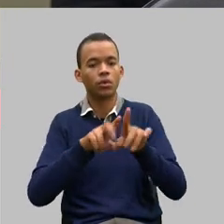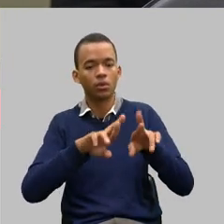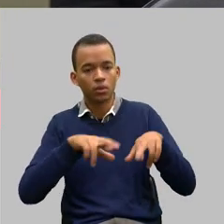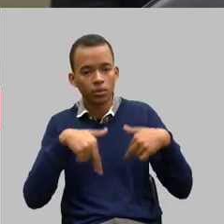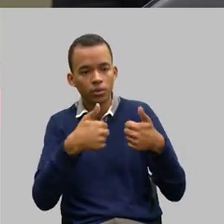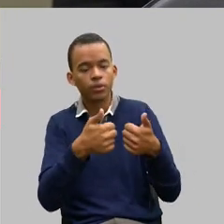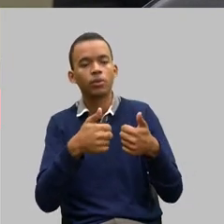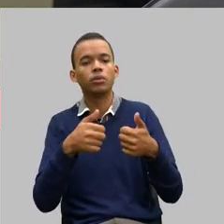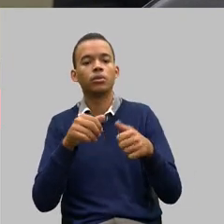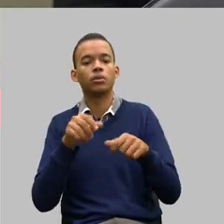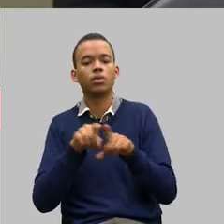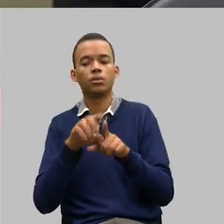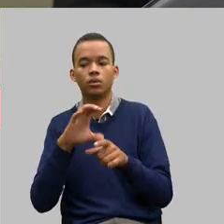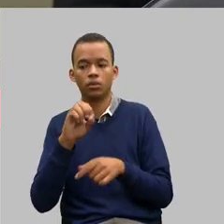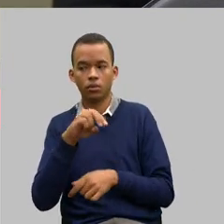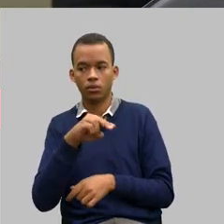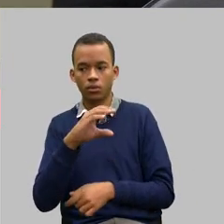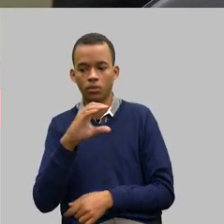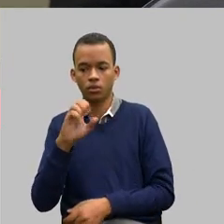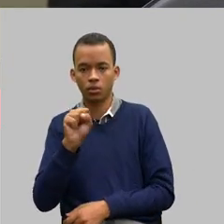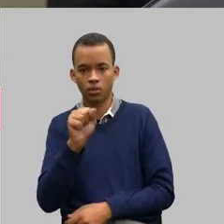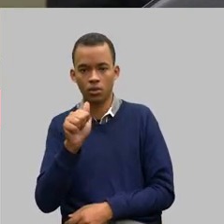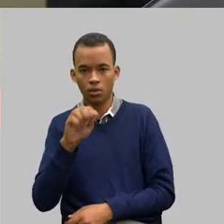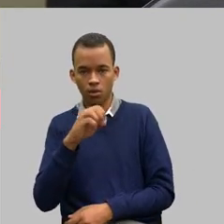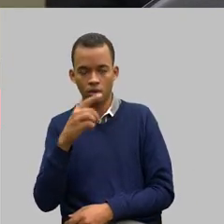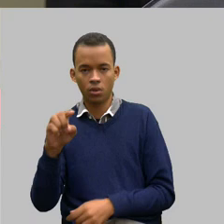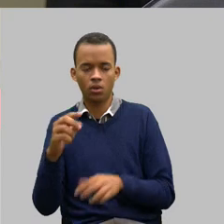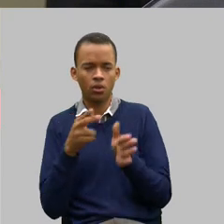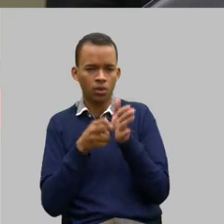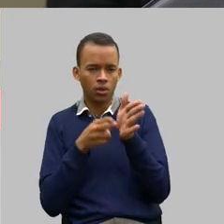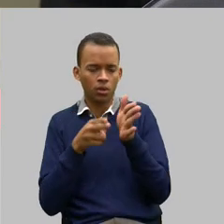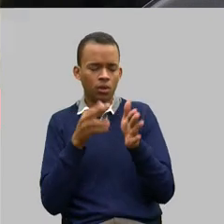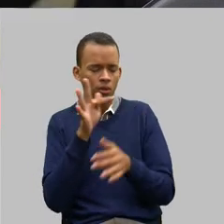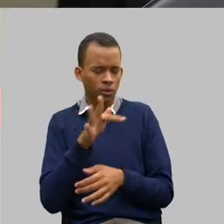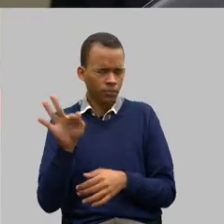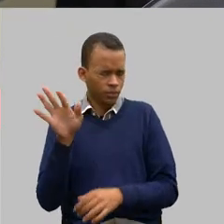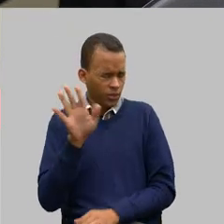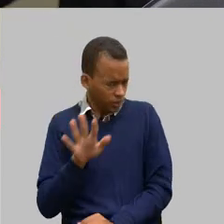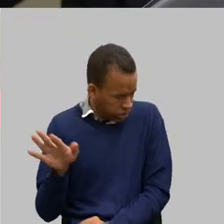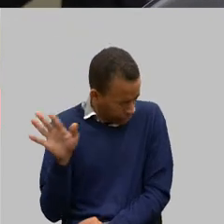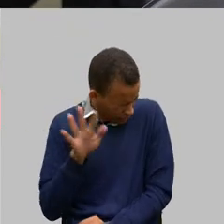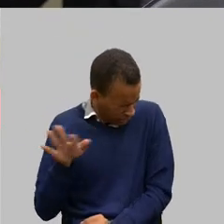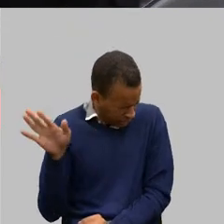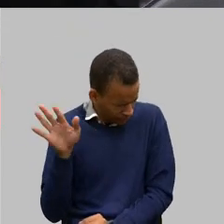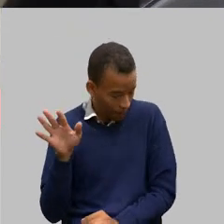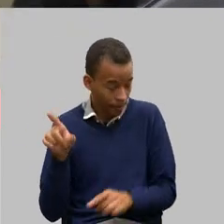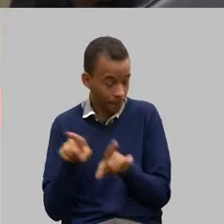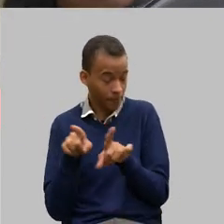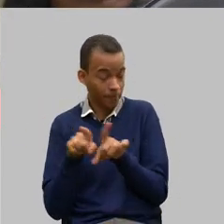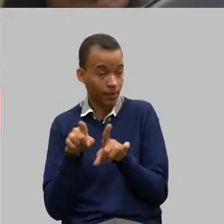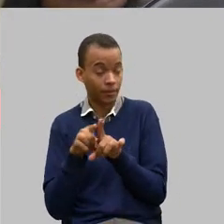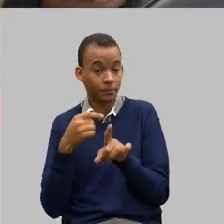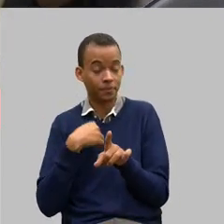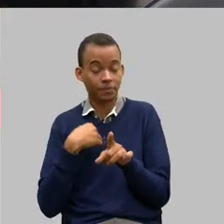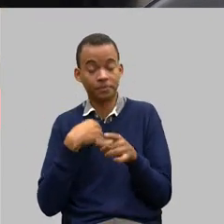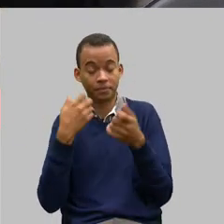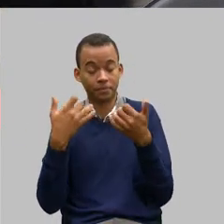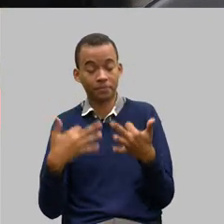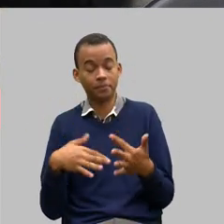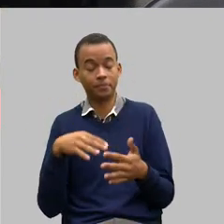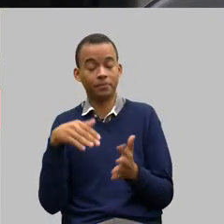concessões ferroviárias Federais e aqui destaco o secretário Pedro nós precisamos atacar essa questão